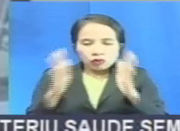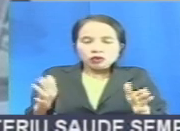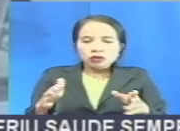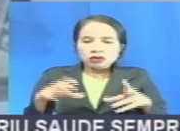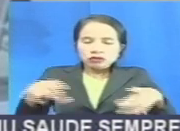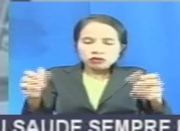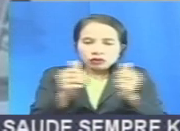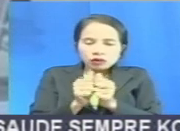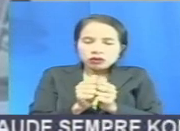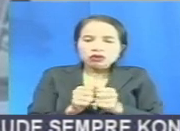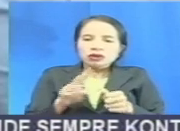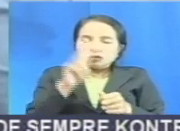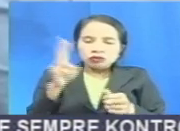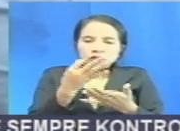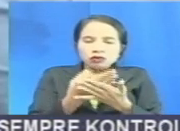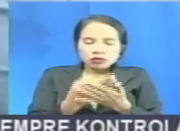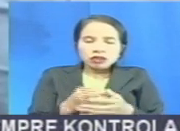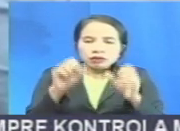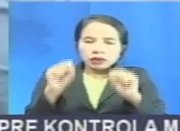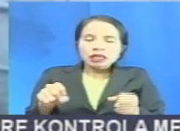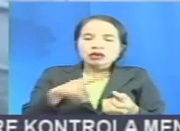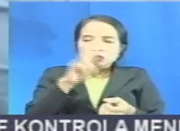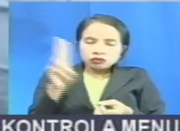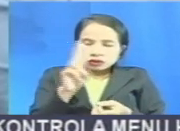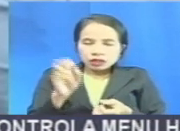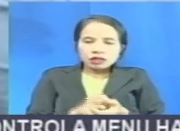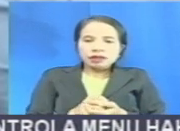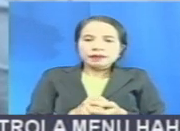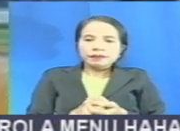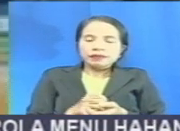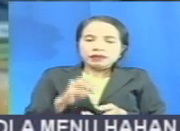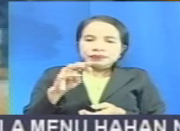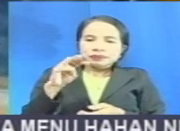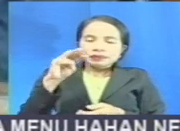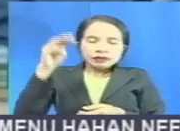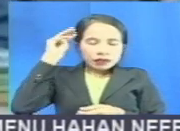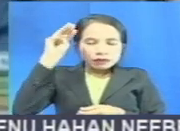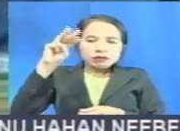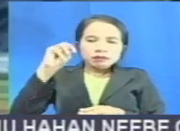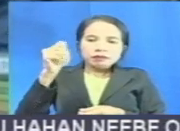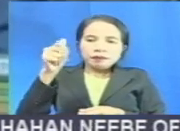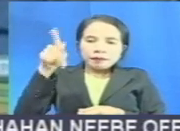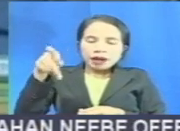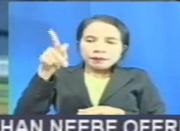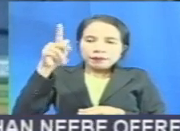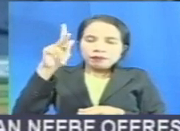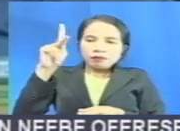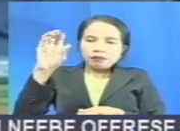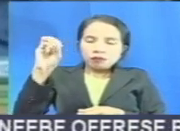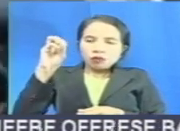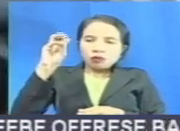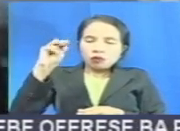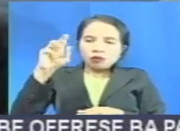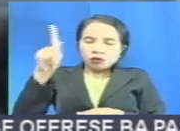fiscaliza, que tira, né? Executa do Nicolai. Ministro Assunto Parlamentar na Comunicação Social, Francisco Jerônimo, resiste à preocupação do deputado